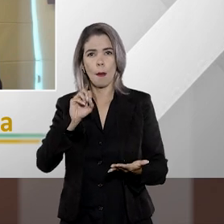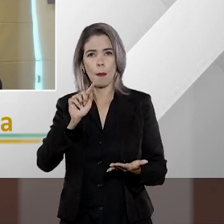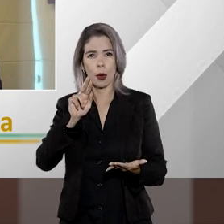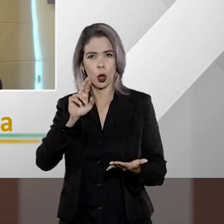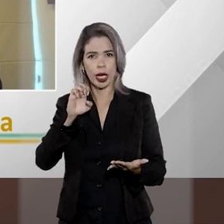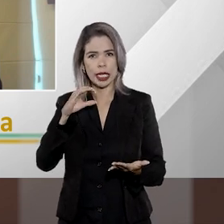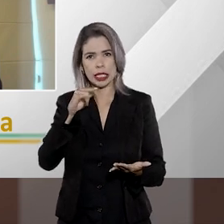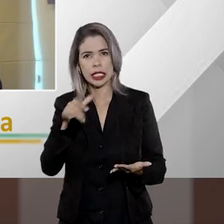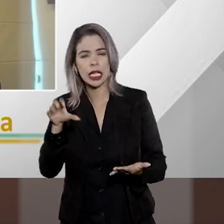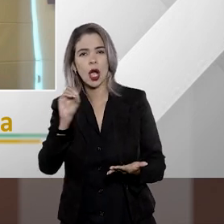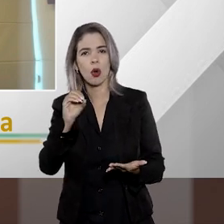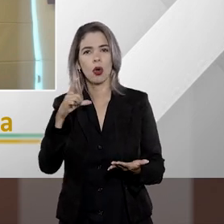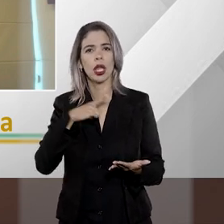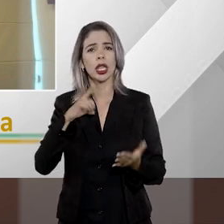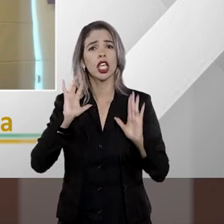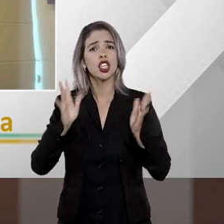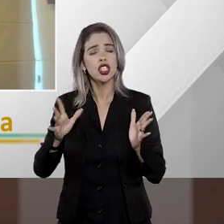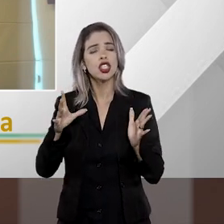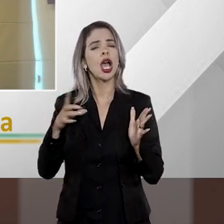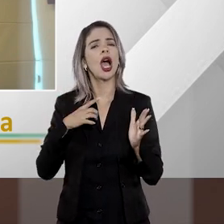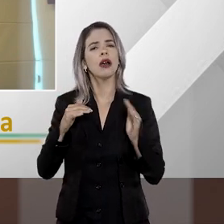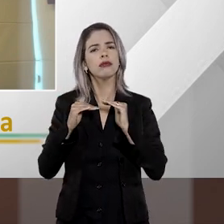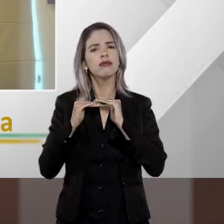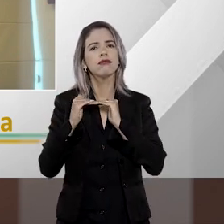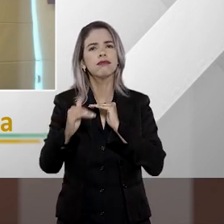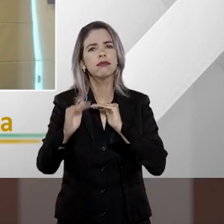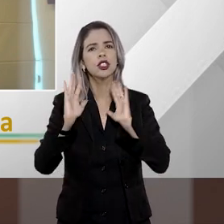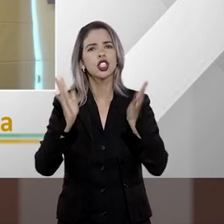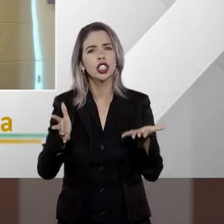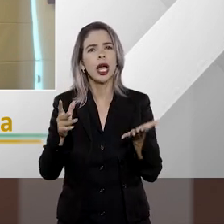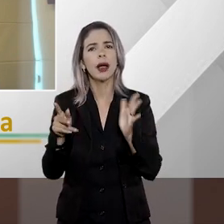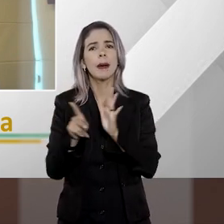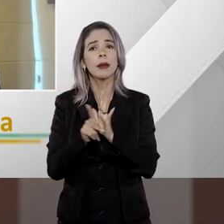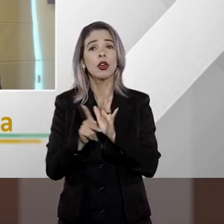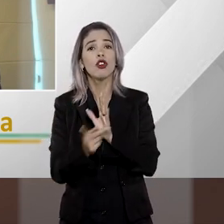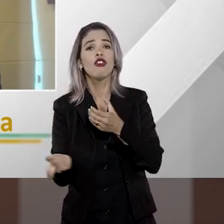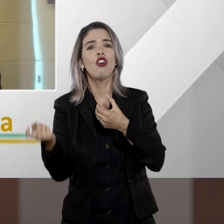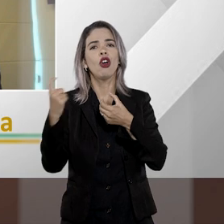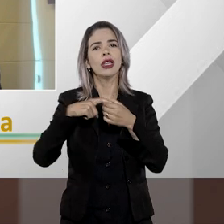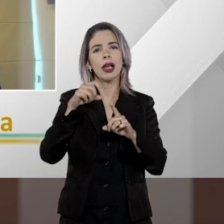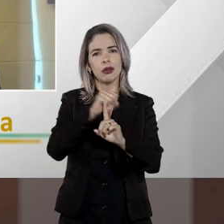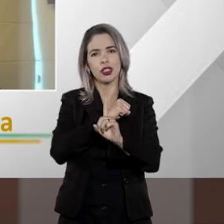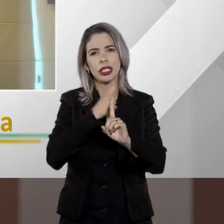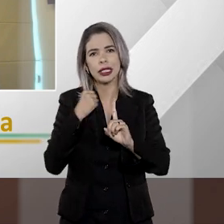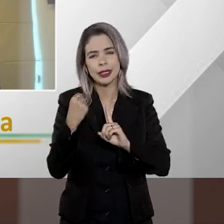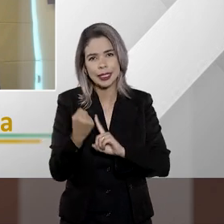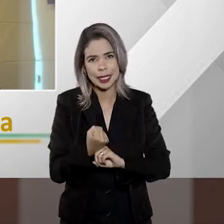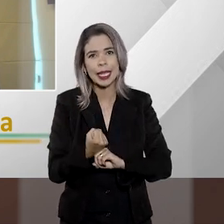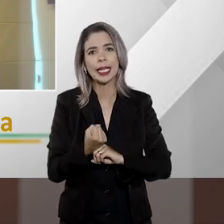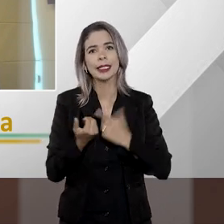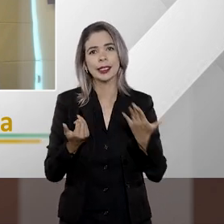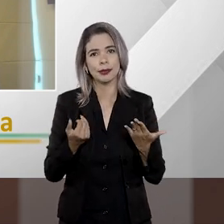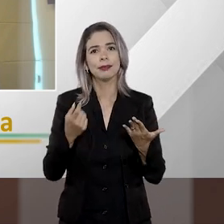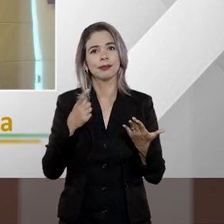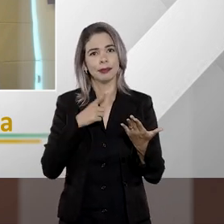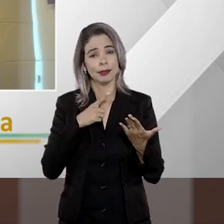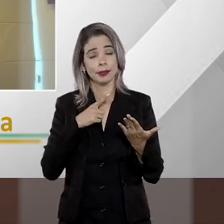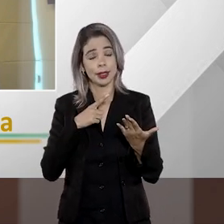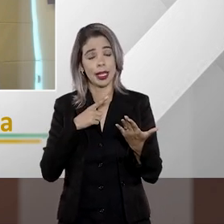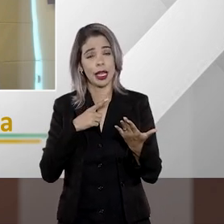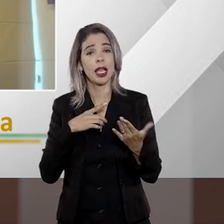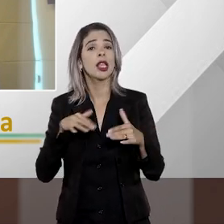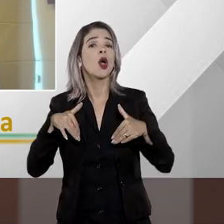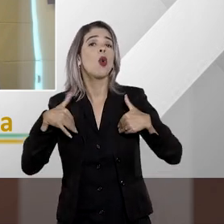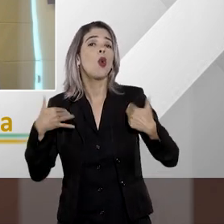sentido já fundamentado sobre a ressocialização, né? A ressocialização da